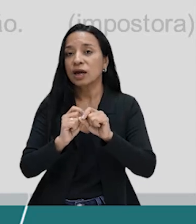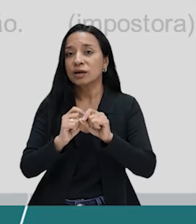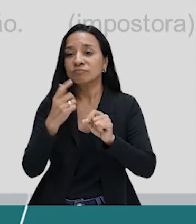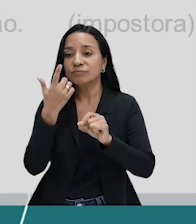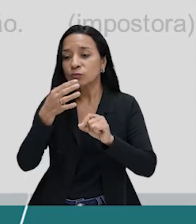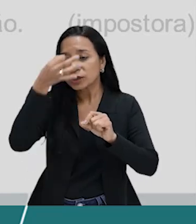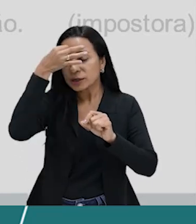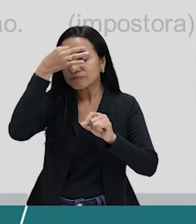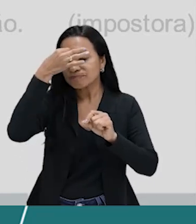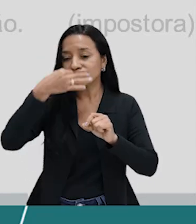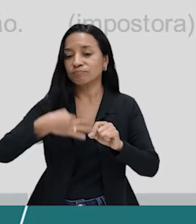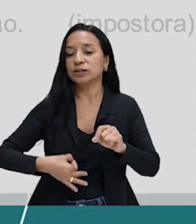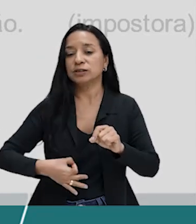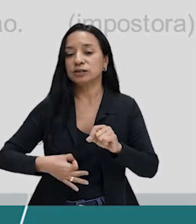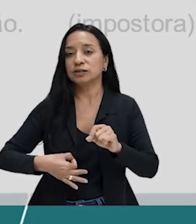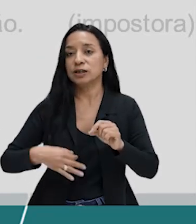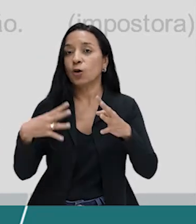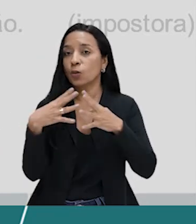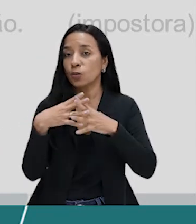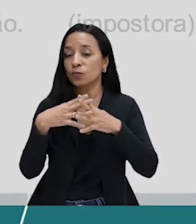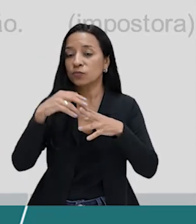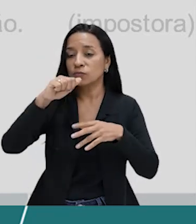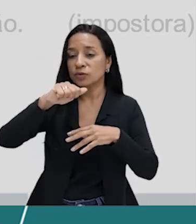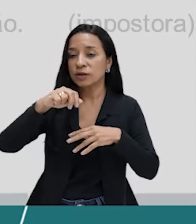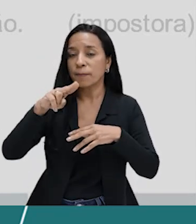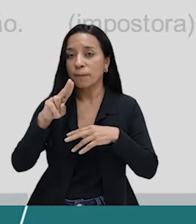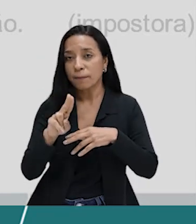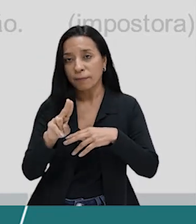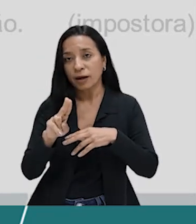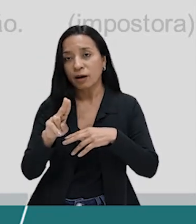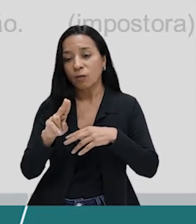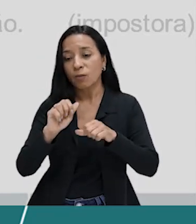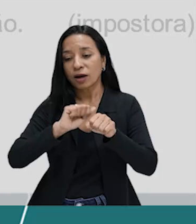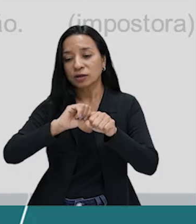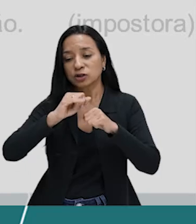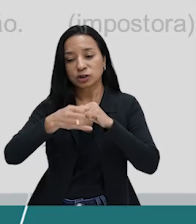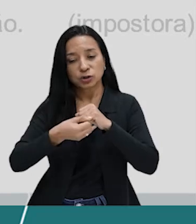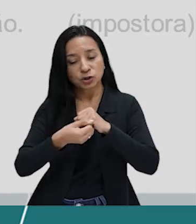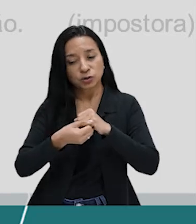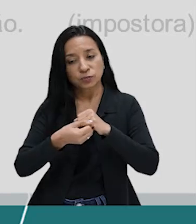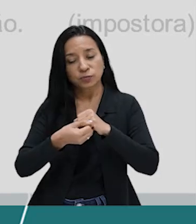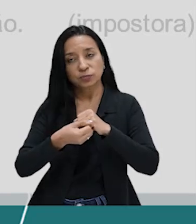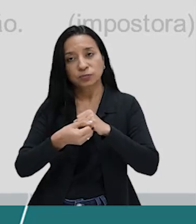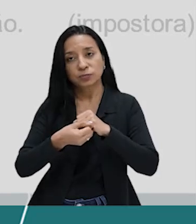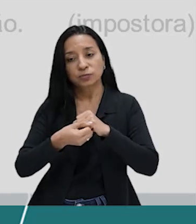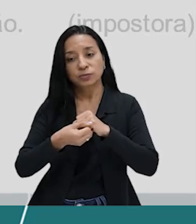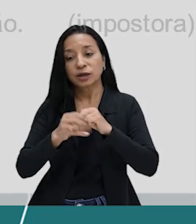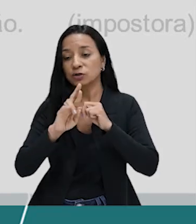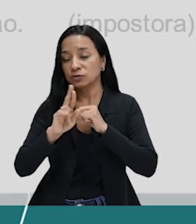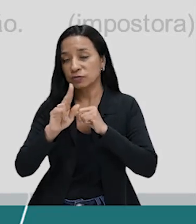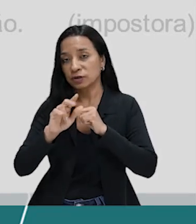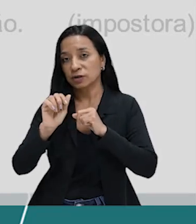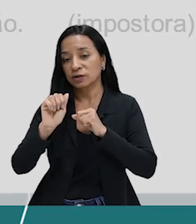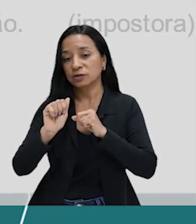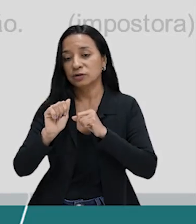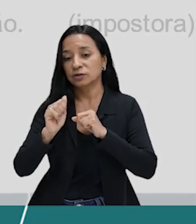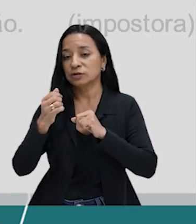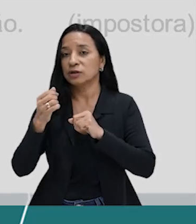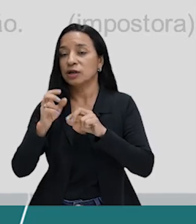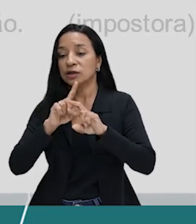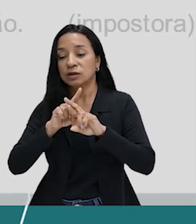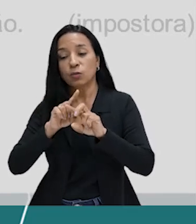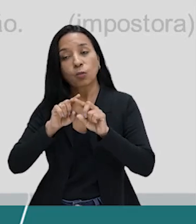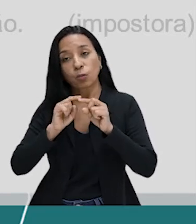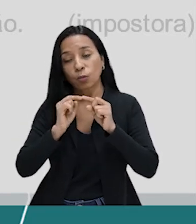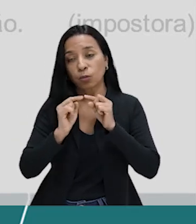Não vão confundir mal, quando for adjetivo, com mau advérbio. Mau adjetivo é o contrário de bom.